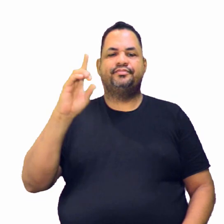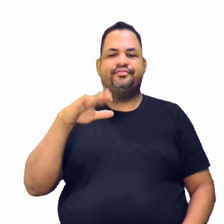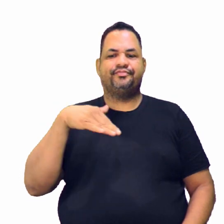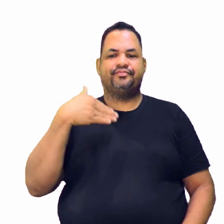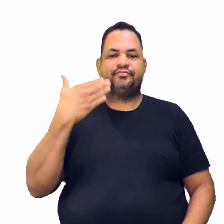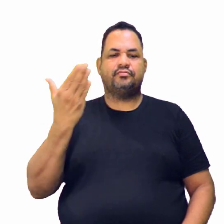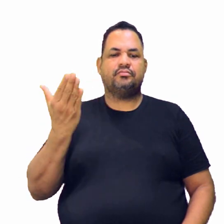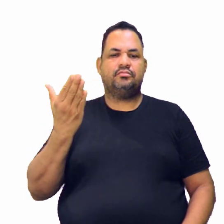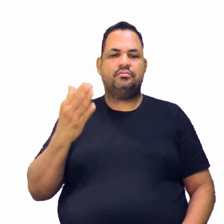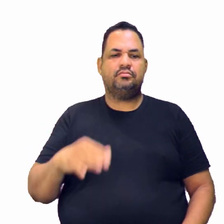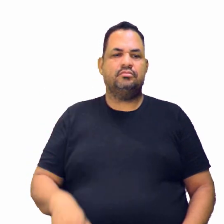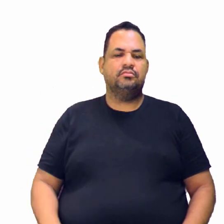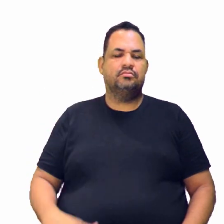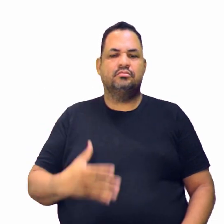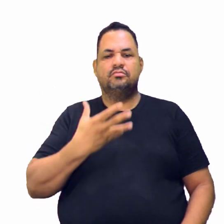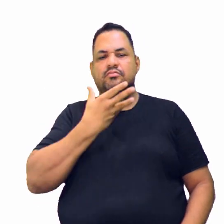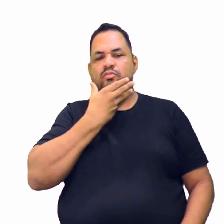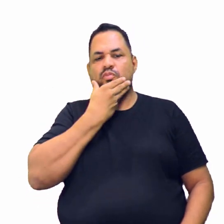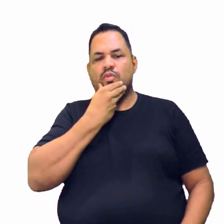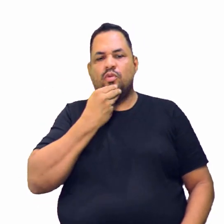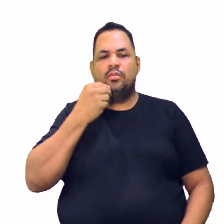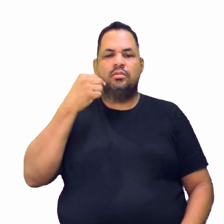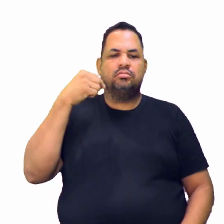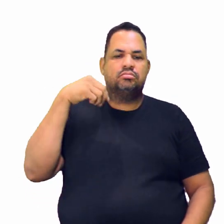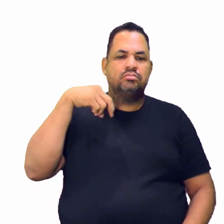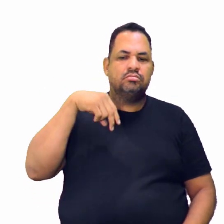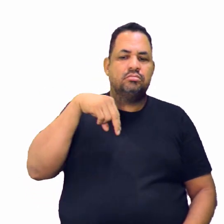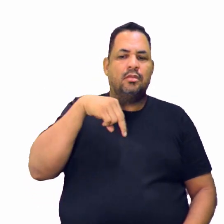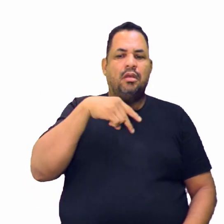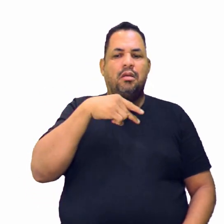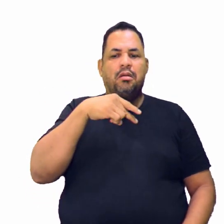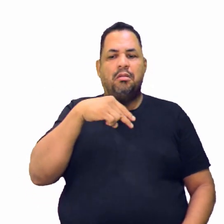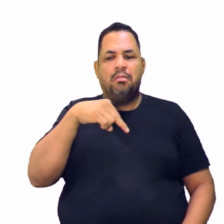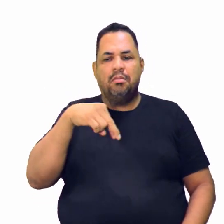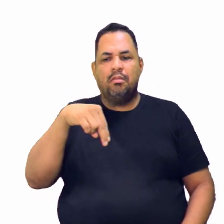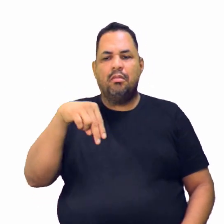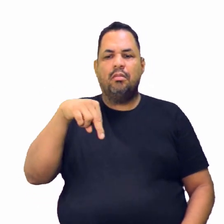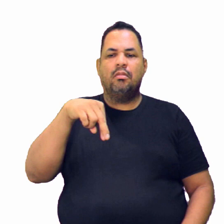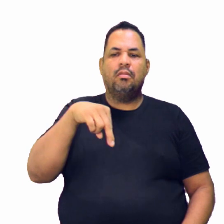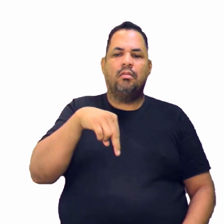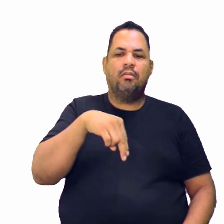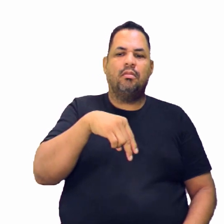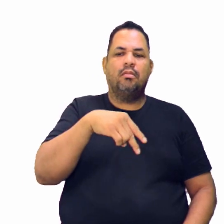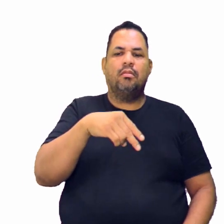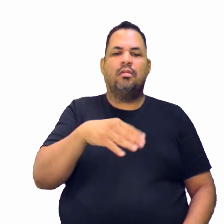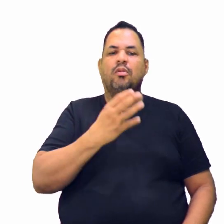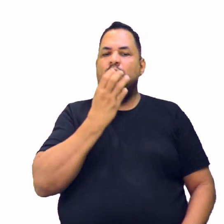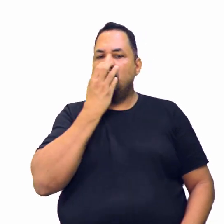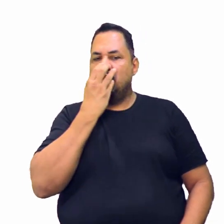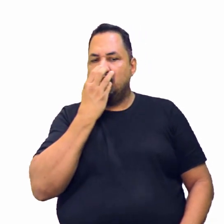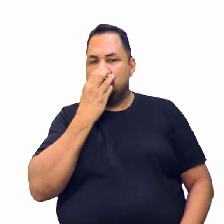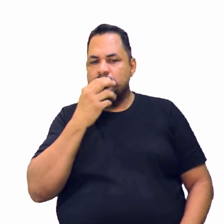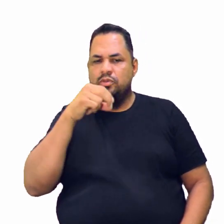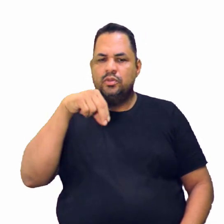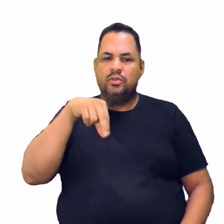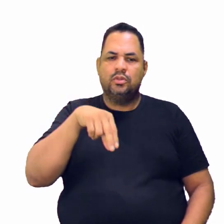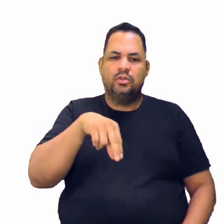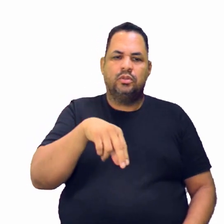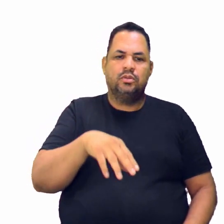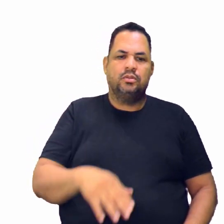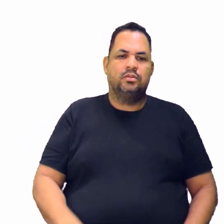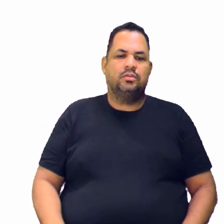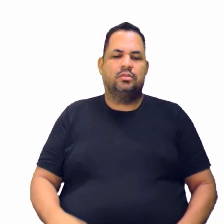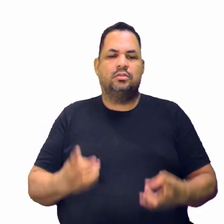está aqui, o homem vai devagar. Um cachorro vai devagar. O burro vai